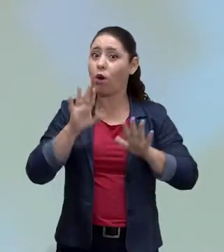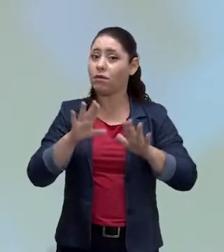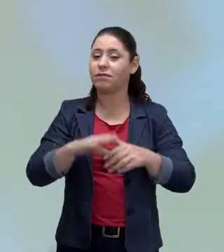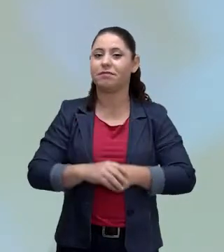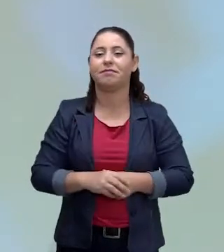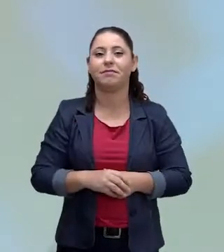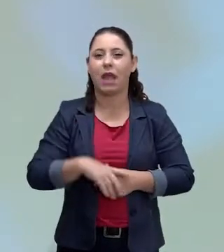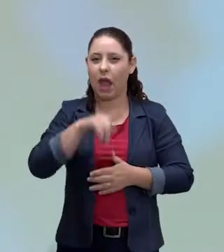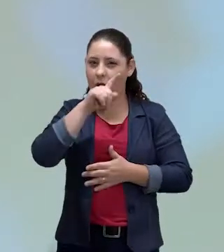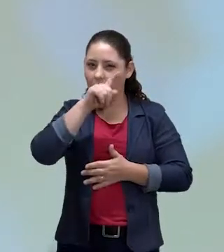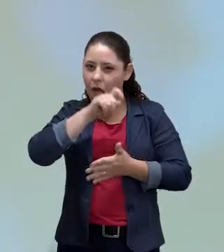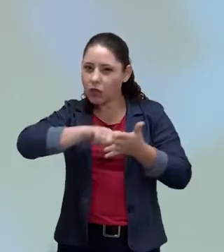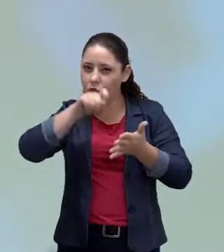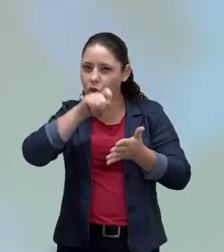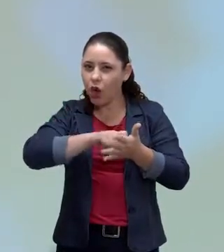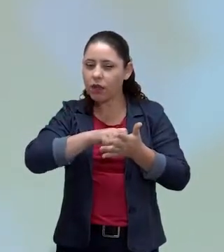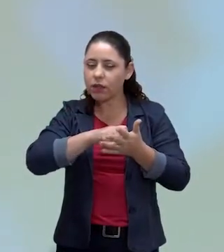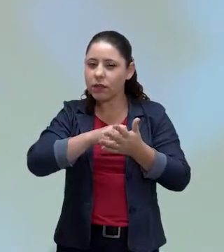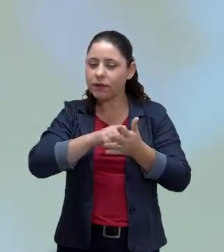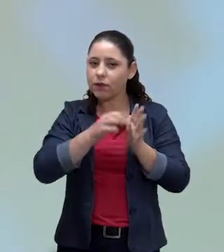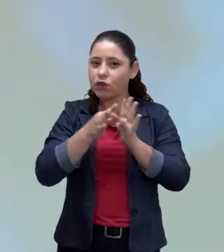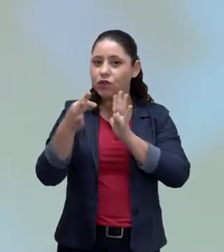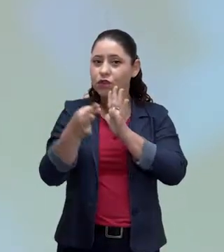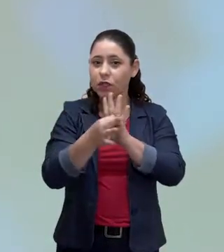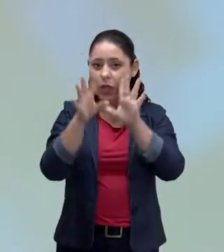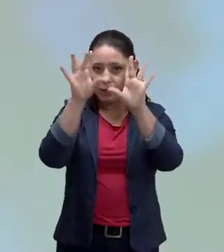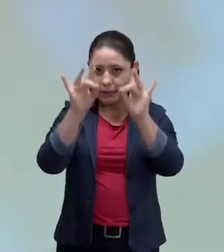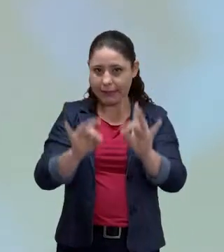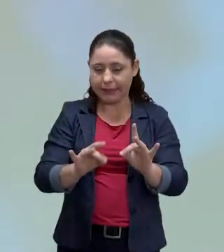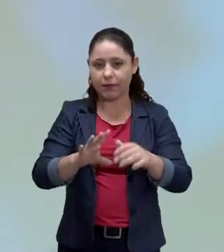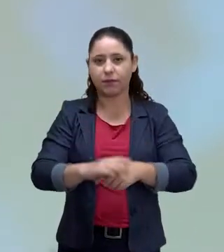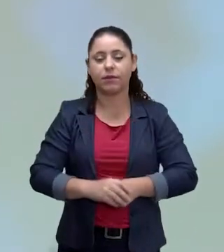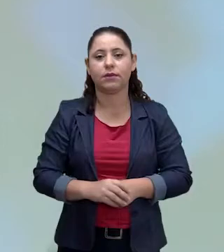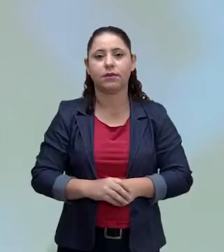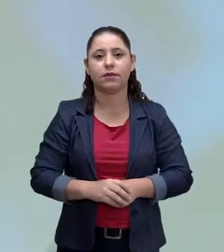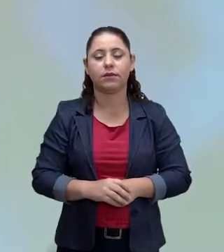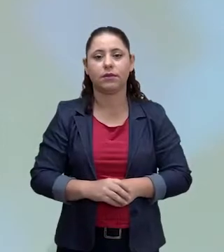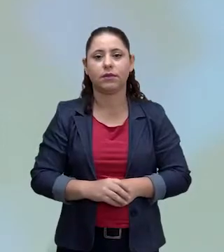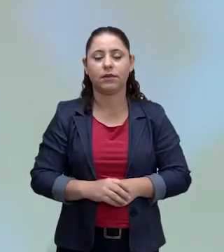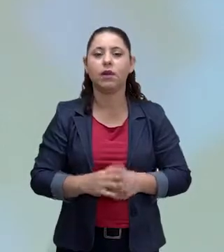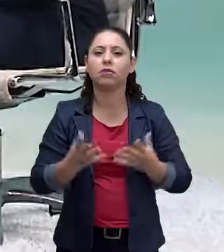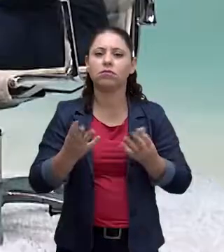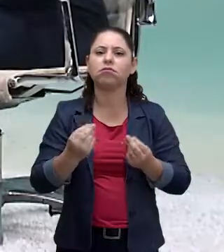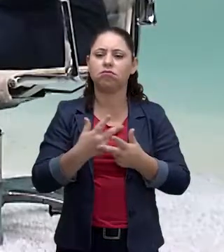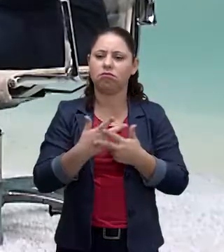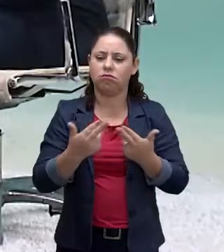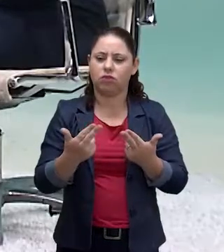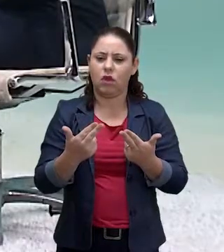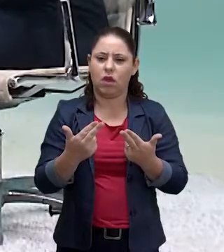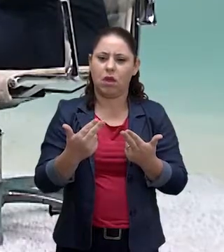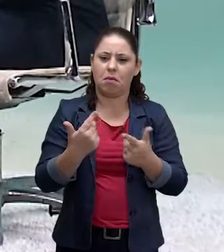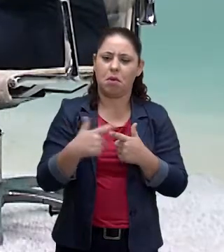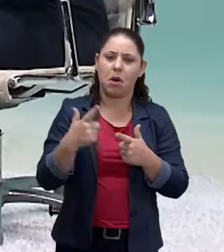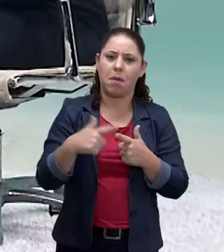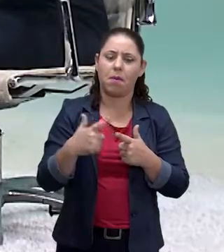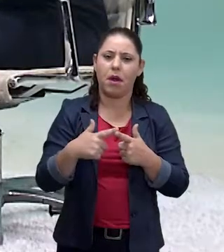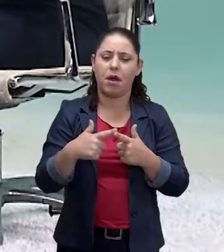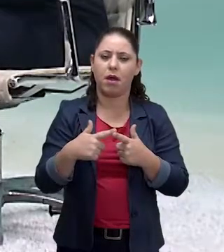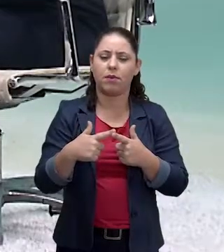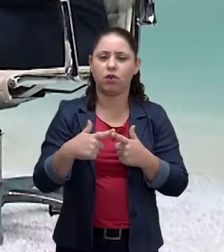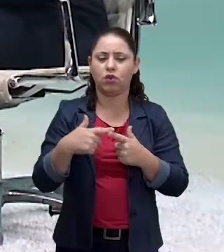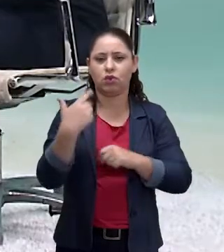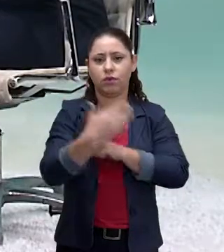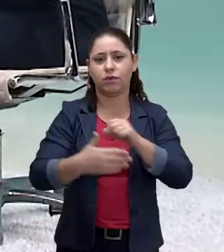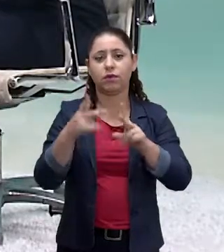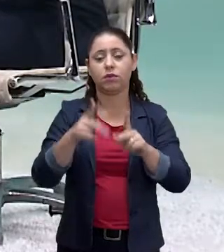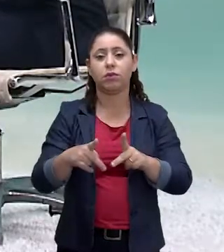ó. Anotem essa dica, tem que estar nos mínimos detalhes. Bom, muitas coisas rotineiras para defensoras e defensores não chegam ao